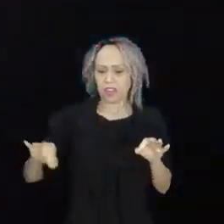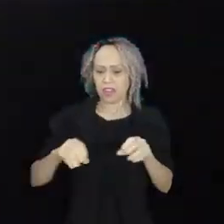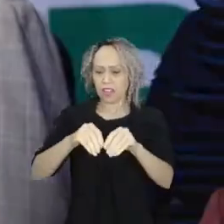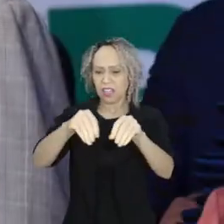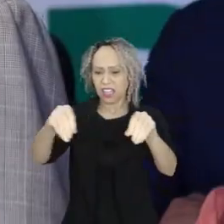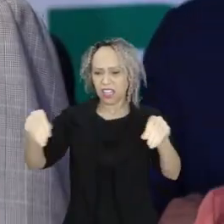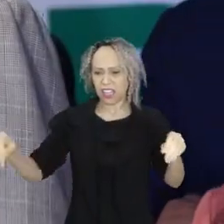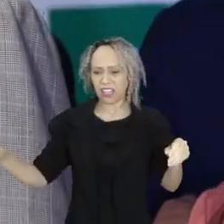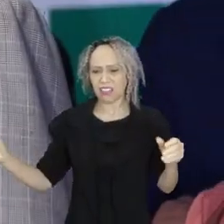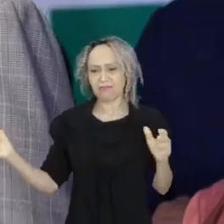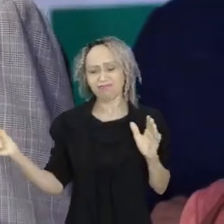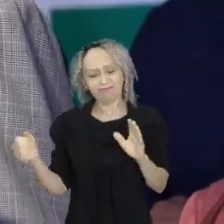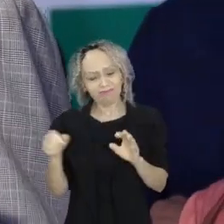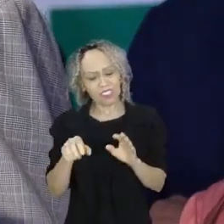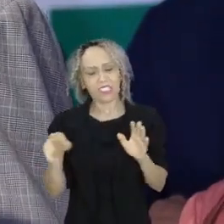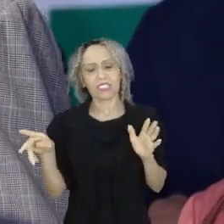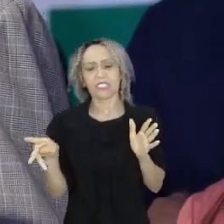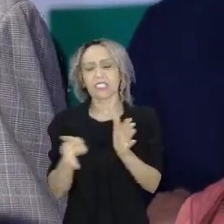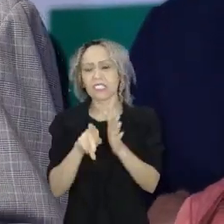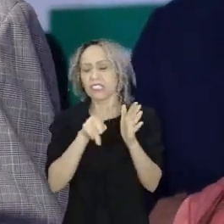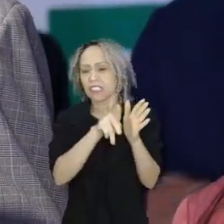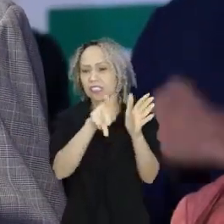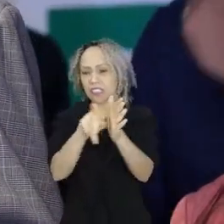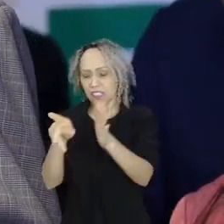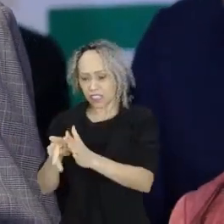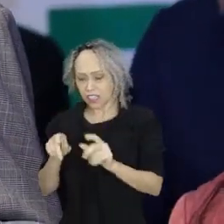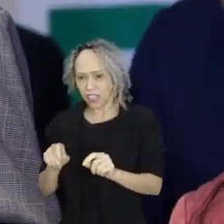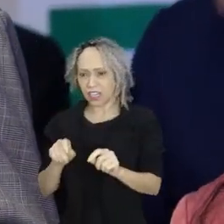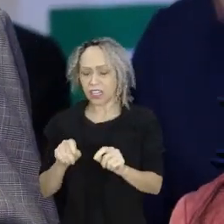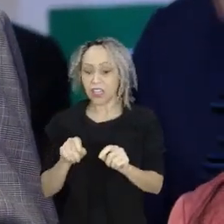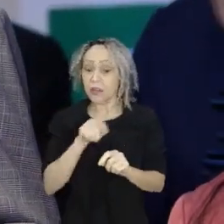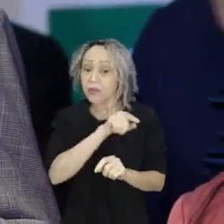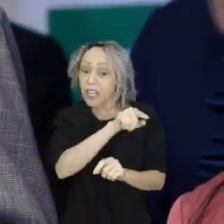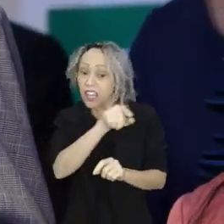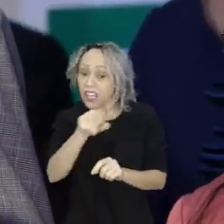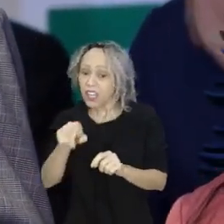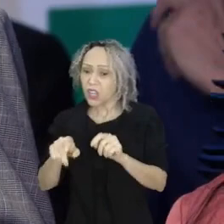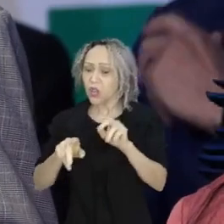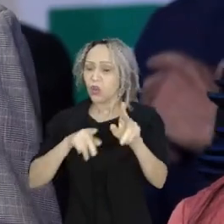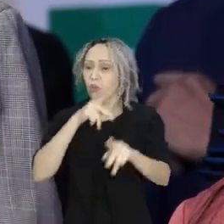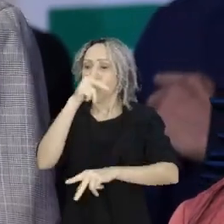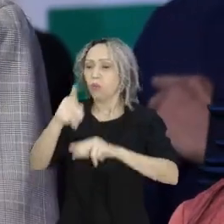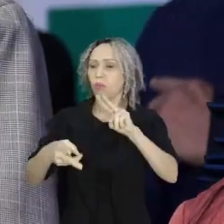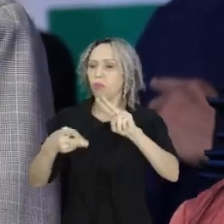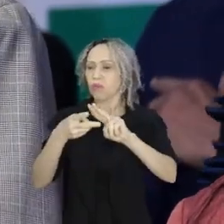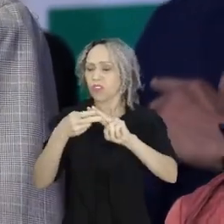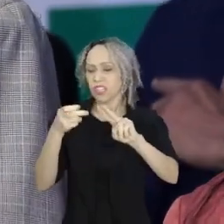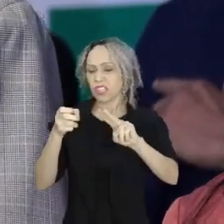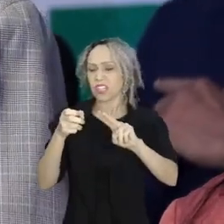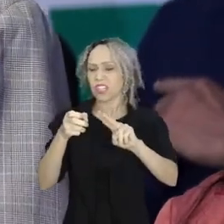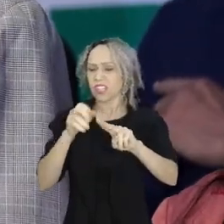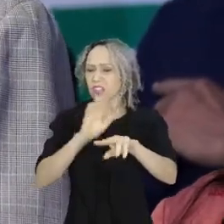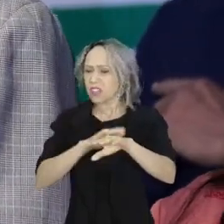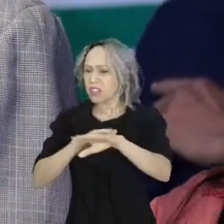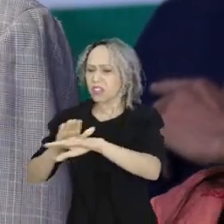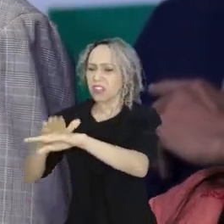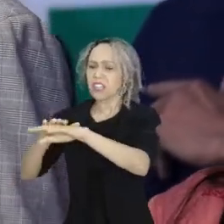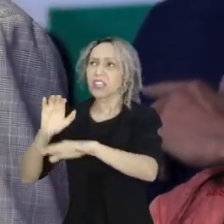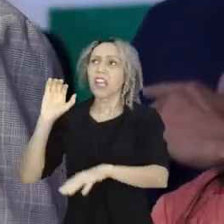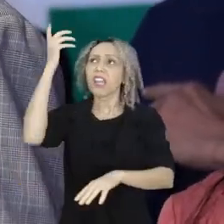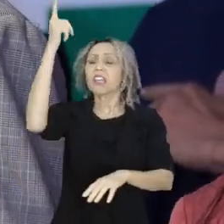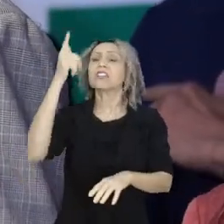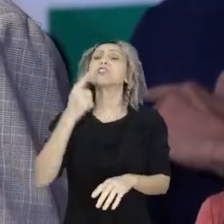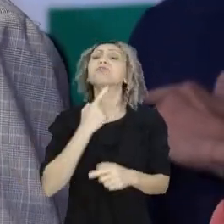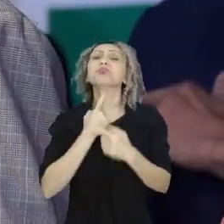mais se transformem em companheiros independentes e decidam eles mesmos o que querem fazer. E tem